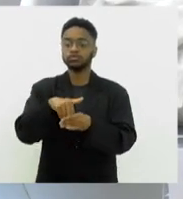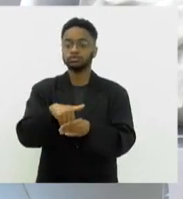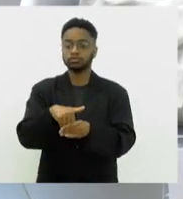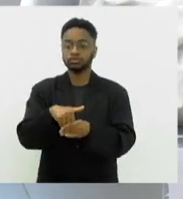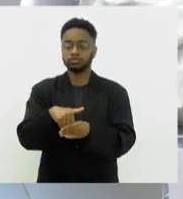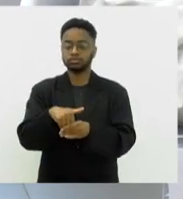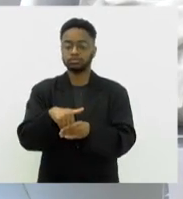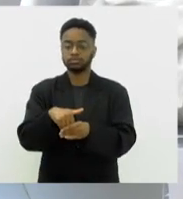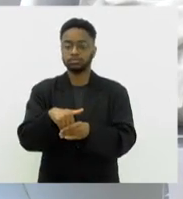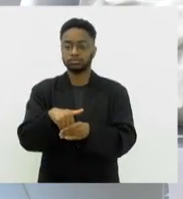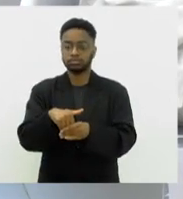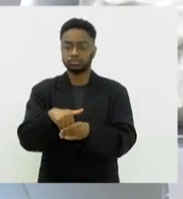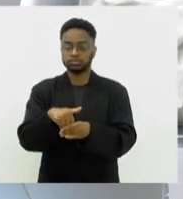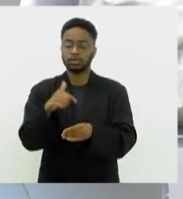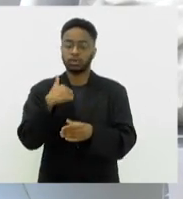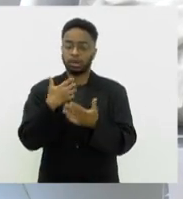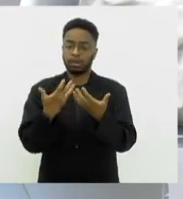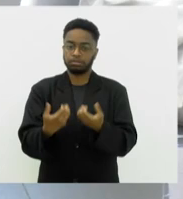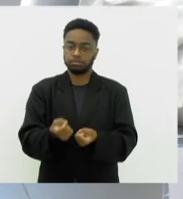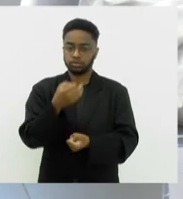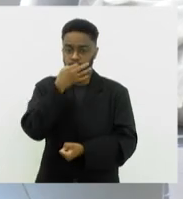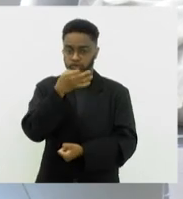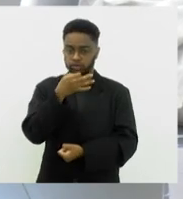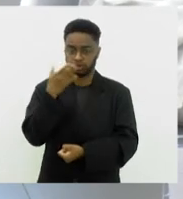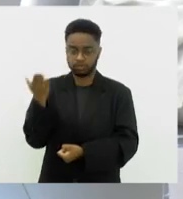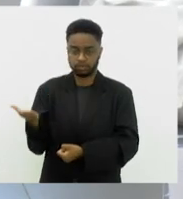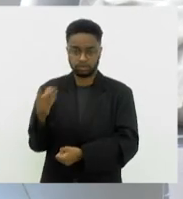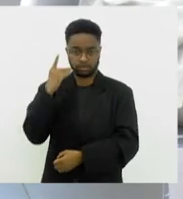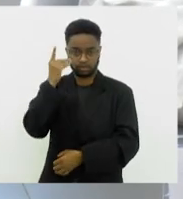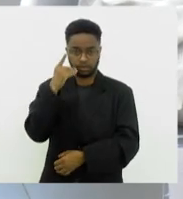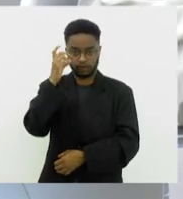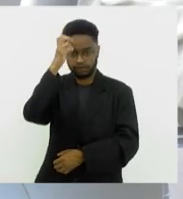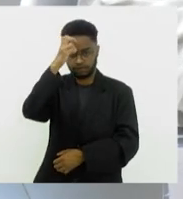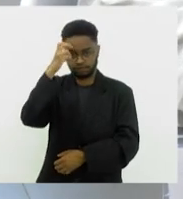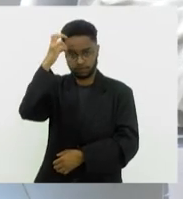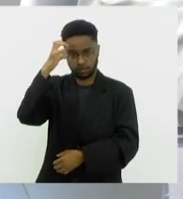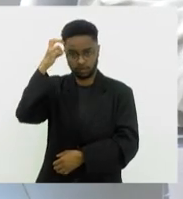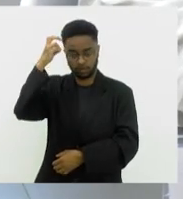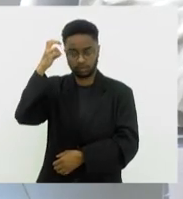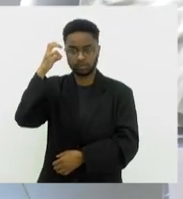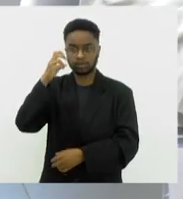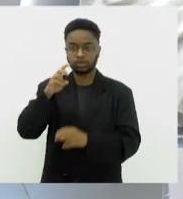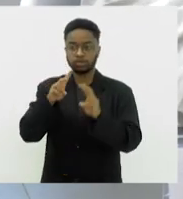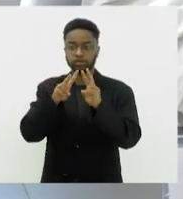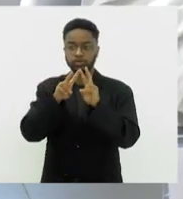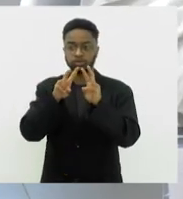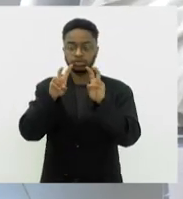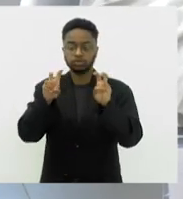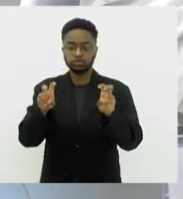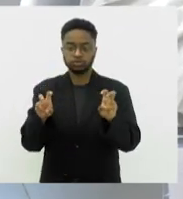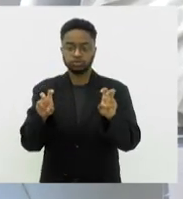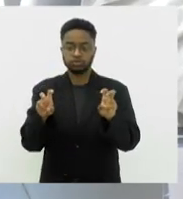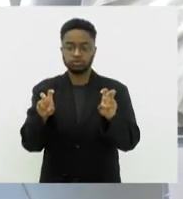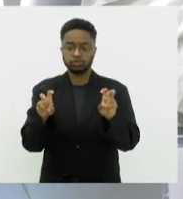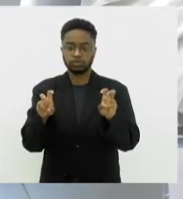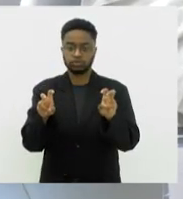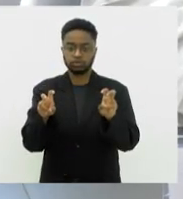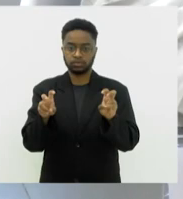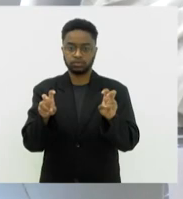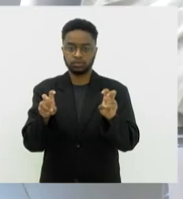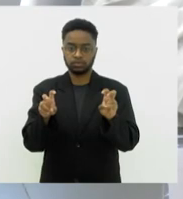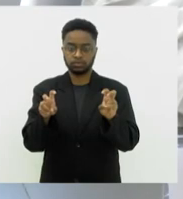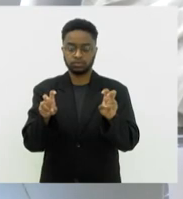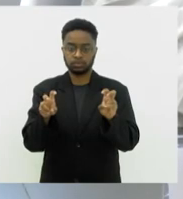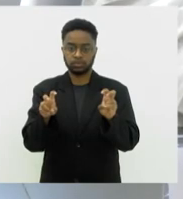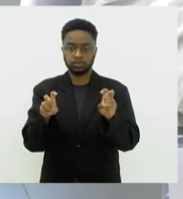acatando a sugestão da deputada Verônica Lima com relação ao a ordem